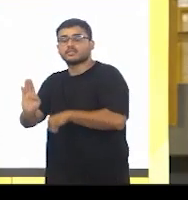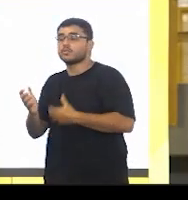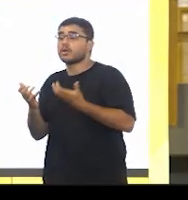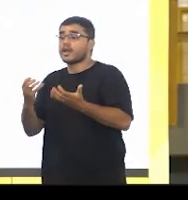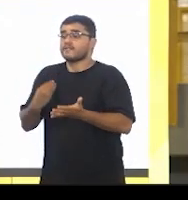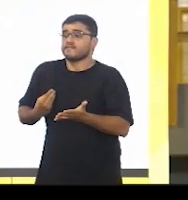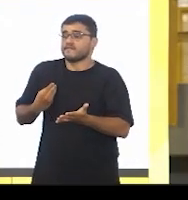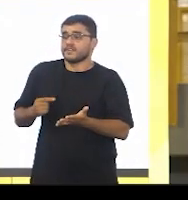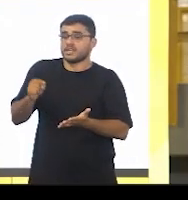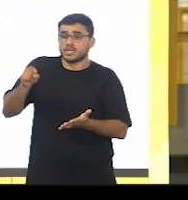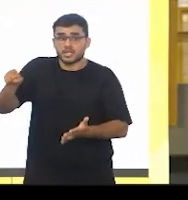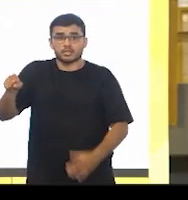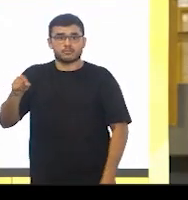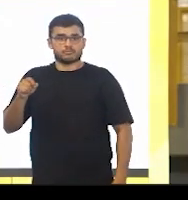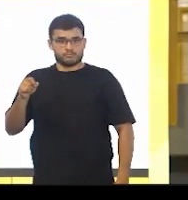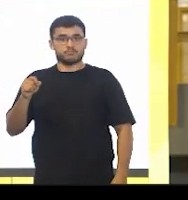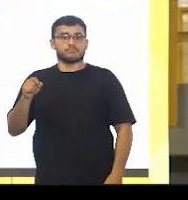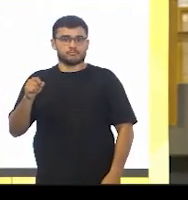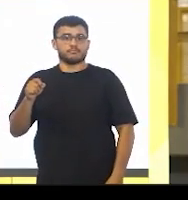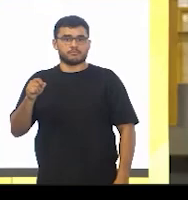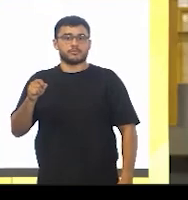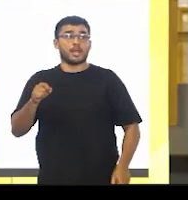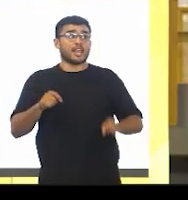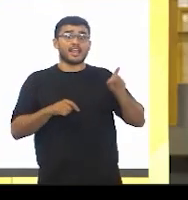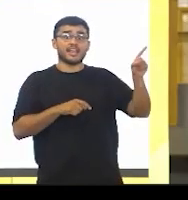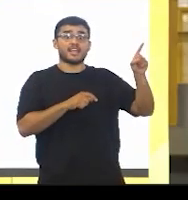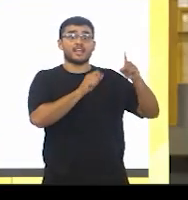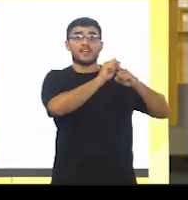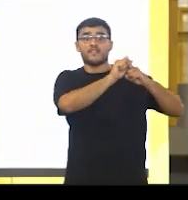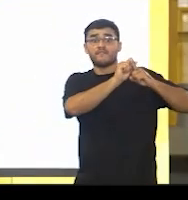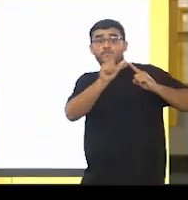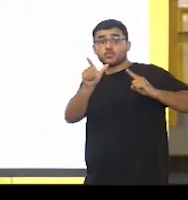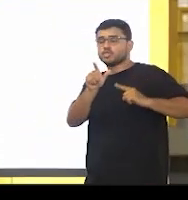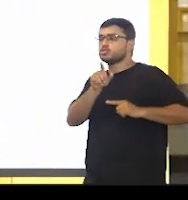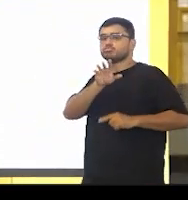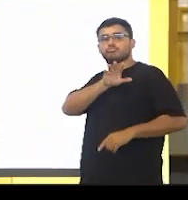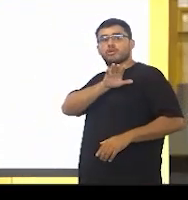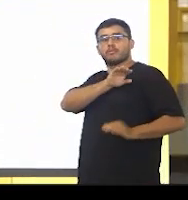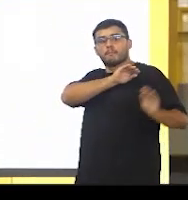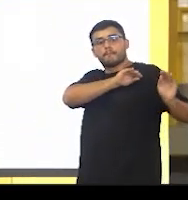populacionais. Essa habilidade, ela também está falando de quem?